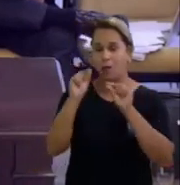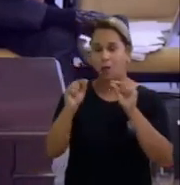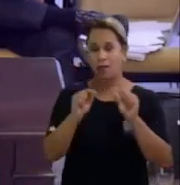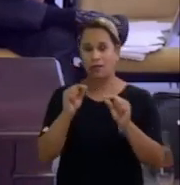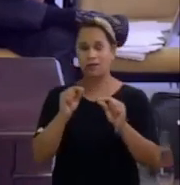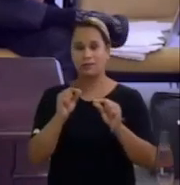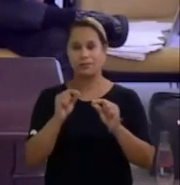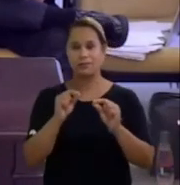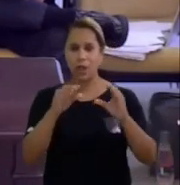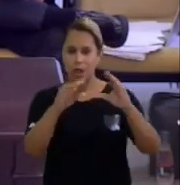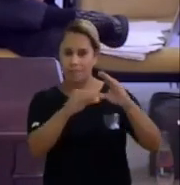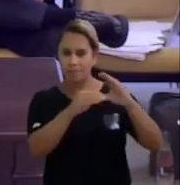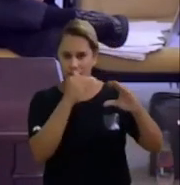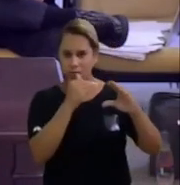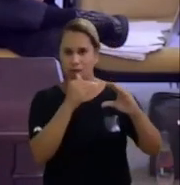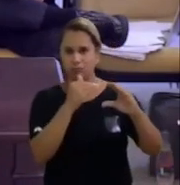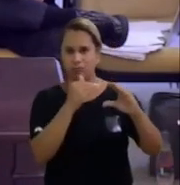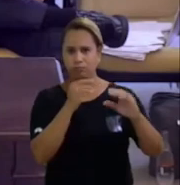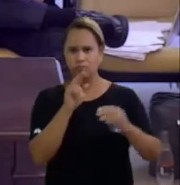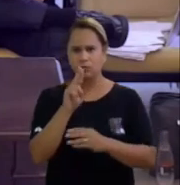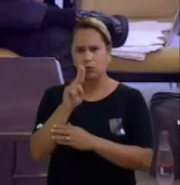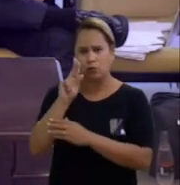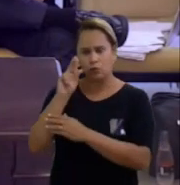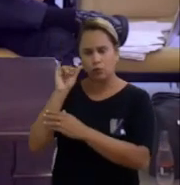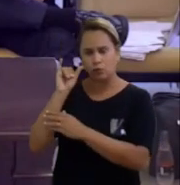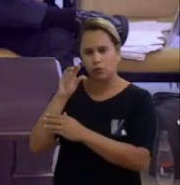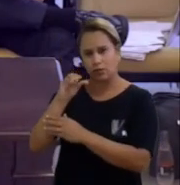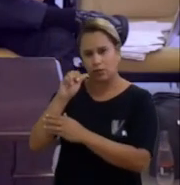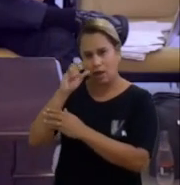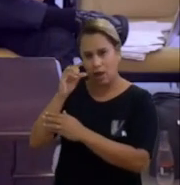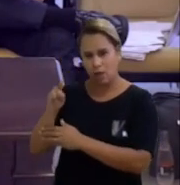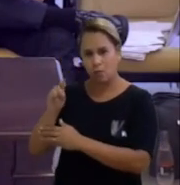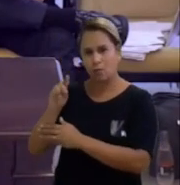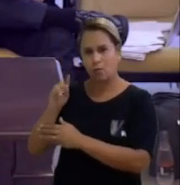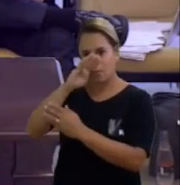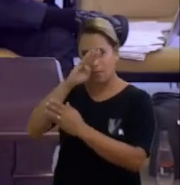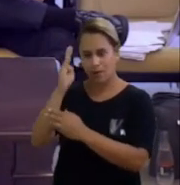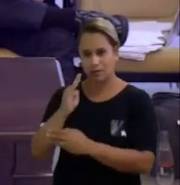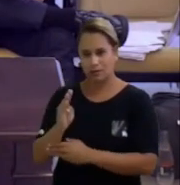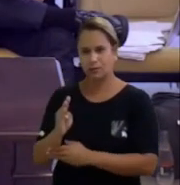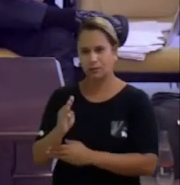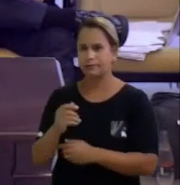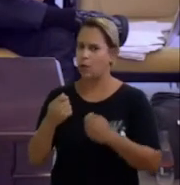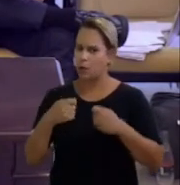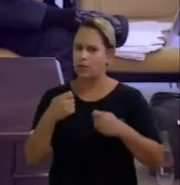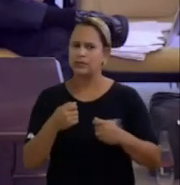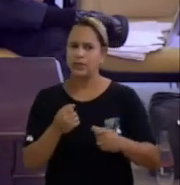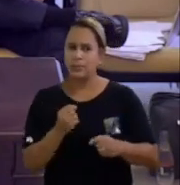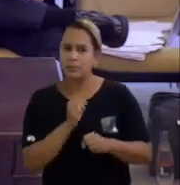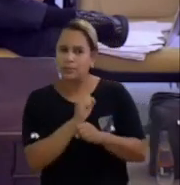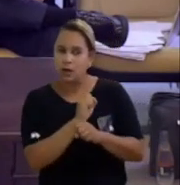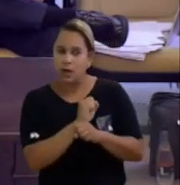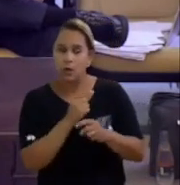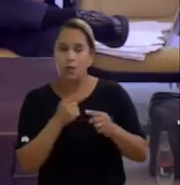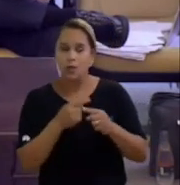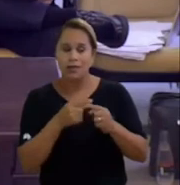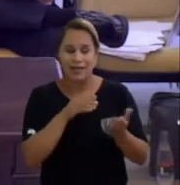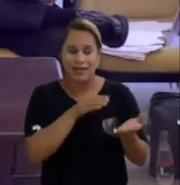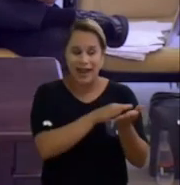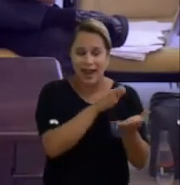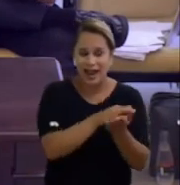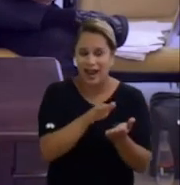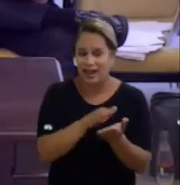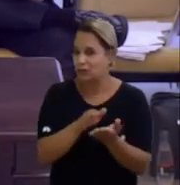se deparou com os gastos do União Brasil, falou, olha, precisa frear isso, porque vai dar problema. É gasto excessivo em pré-campanha.